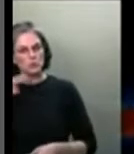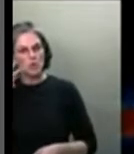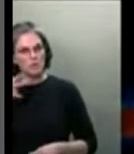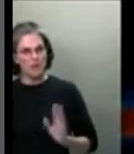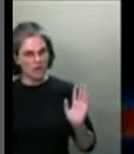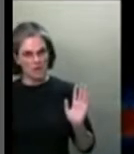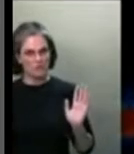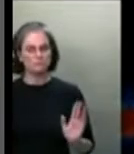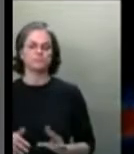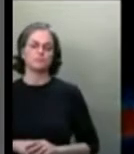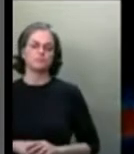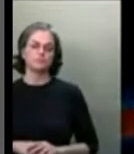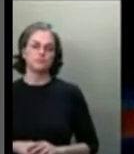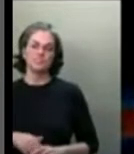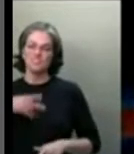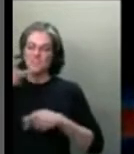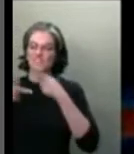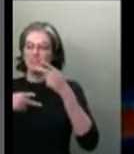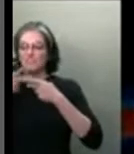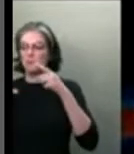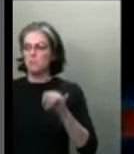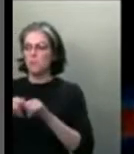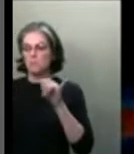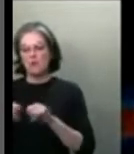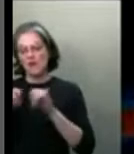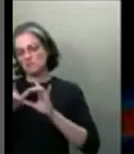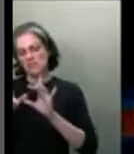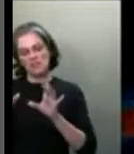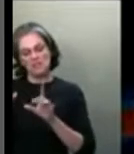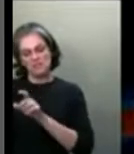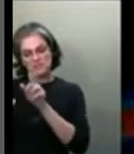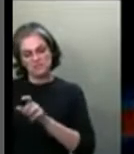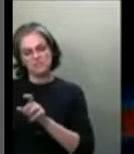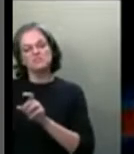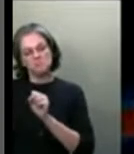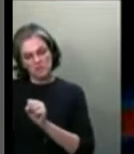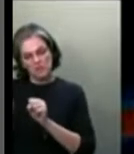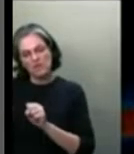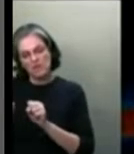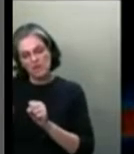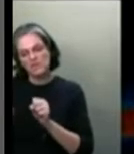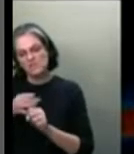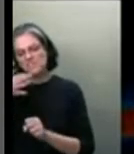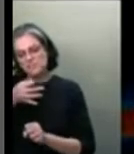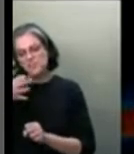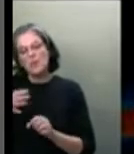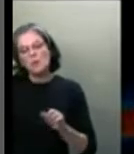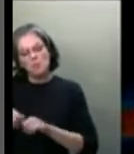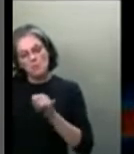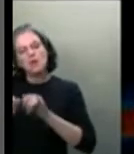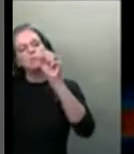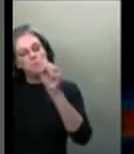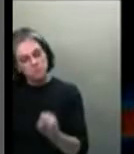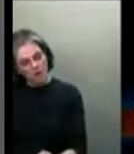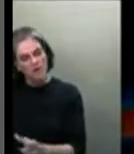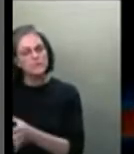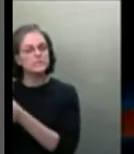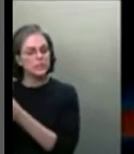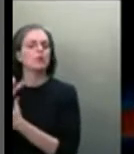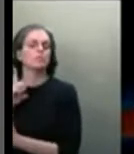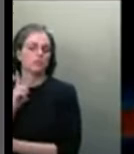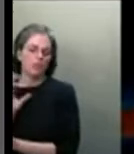Eles podem falar as besteiras que quiserem. Esse é o direito que queremos, inclusive, assegurar a eles. deles continuarem falando as besteiras que falam.